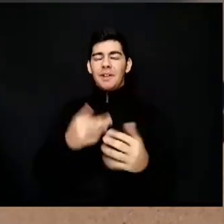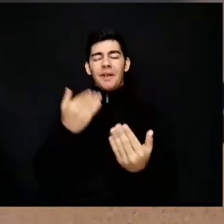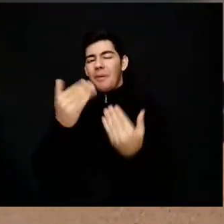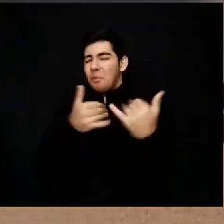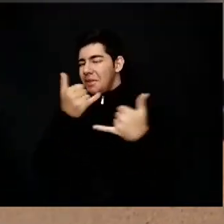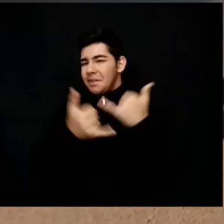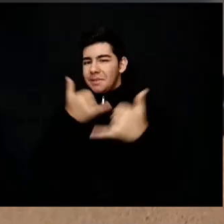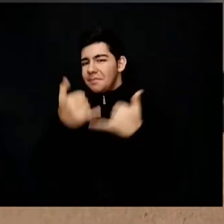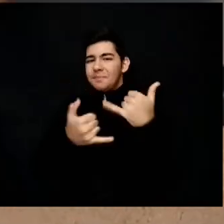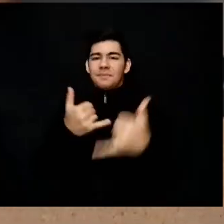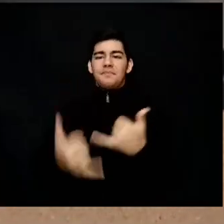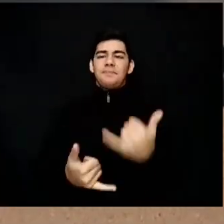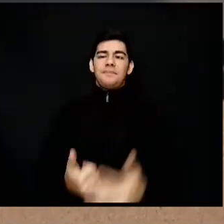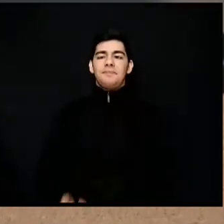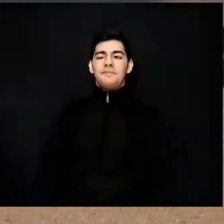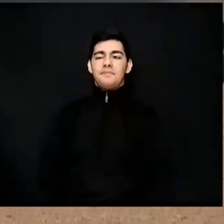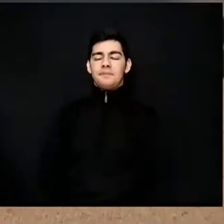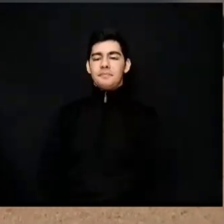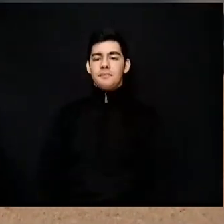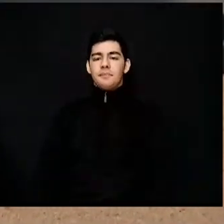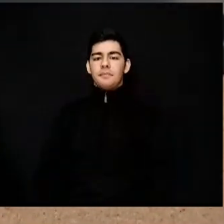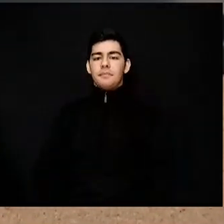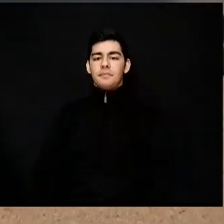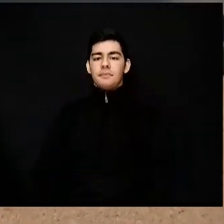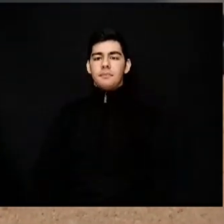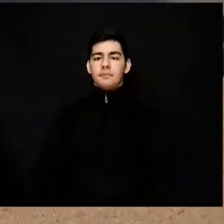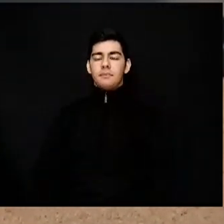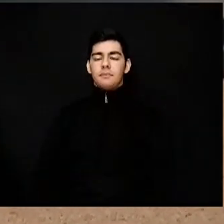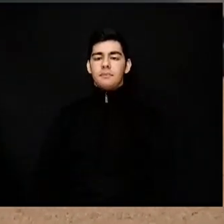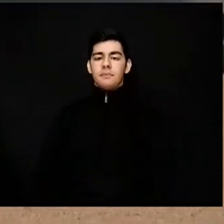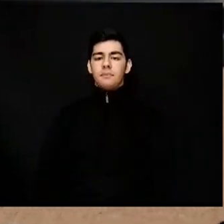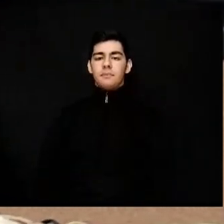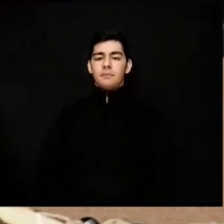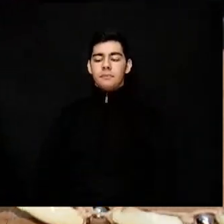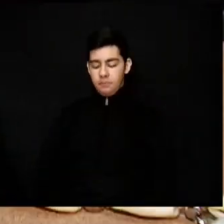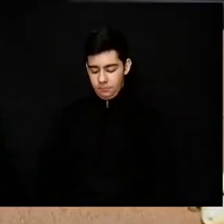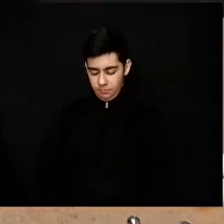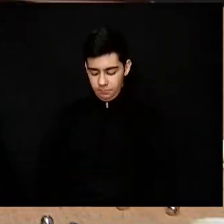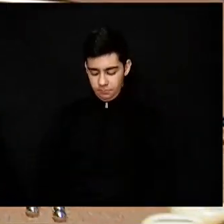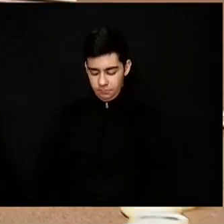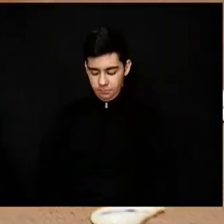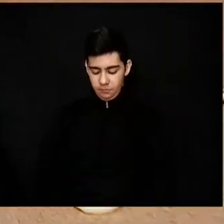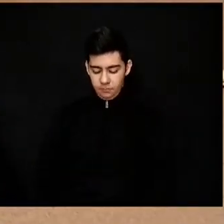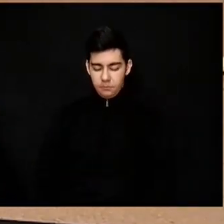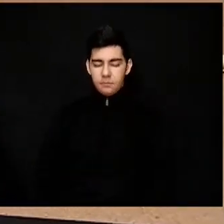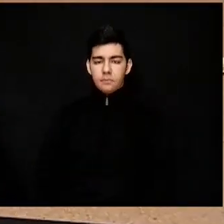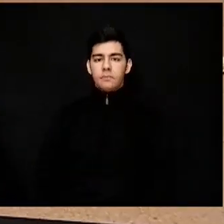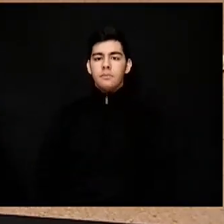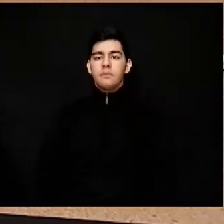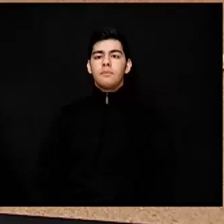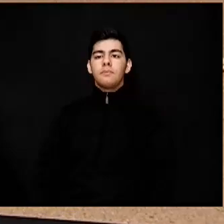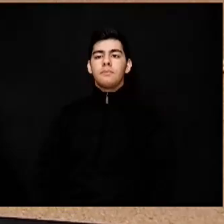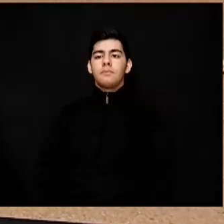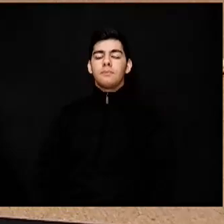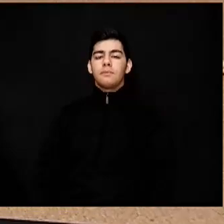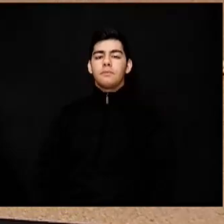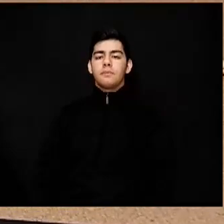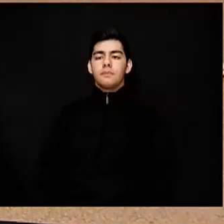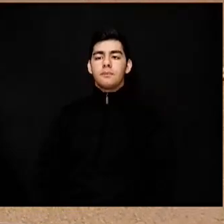Eu vou fazer diferente. Vou pegar e vou colocar só esse